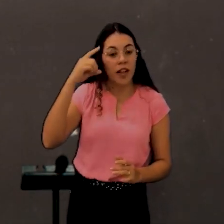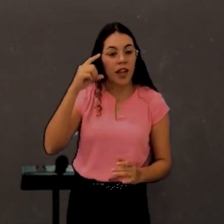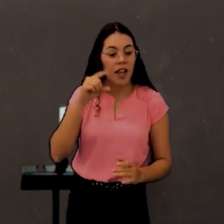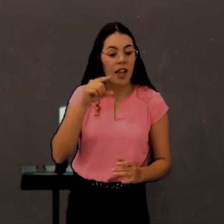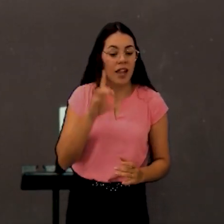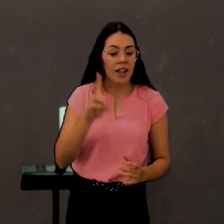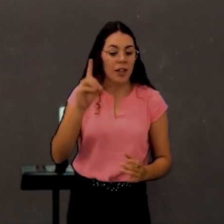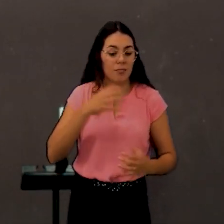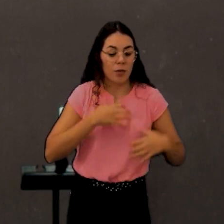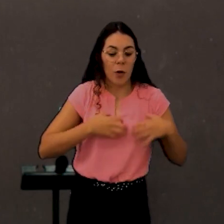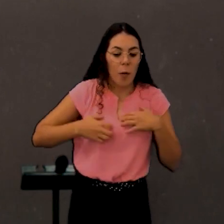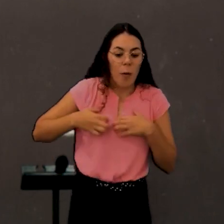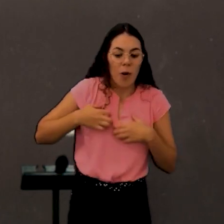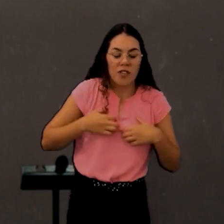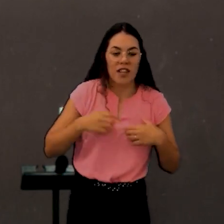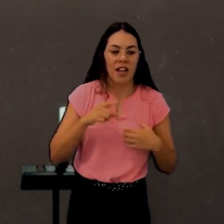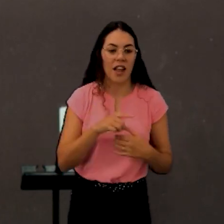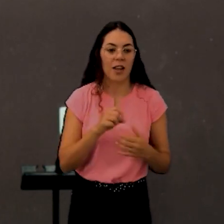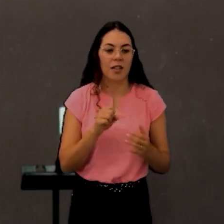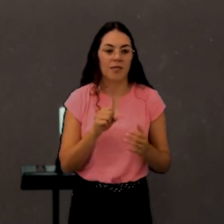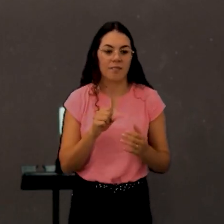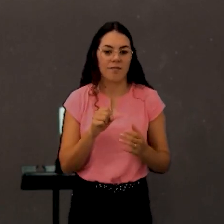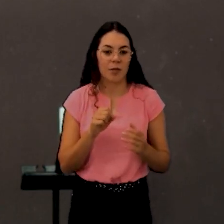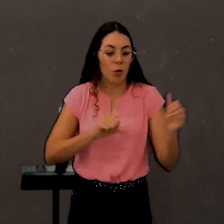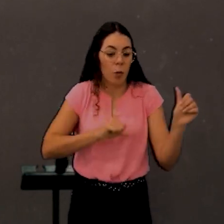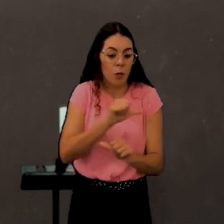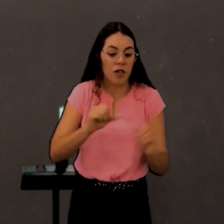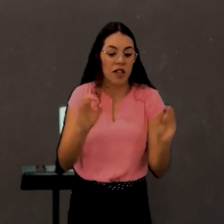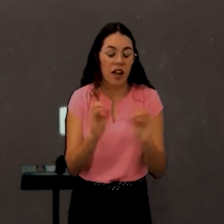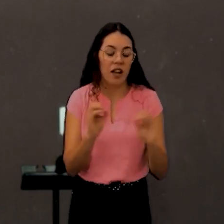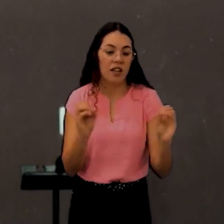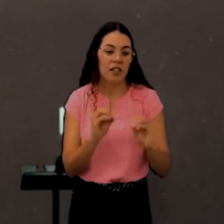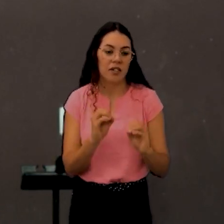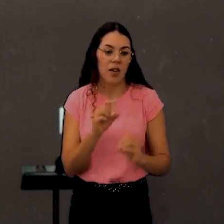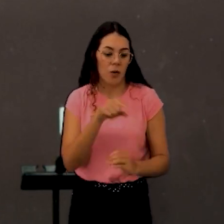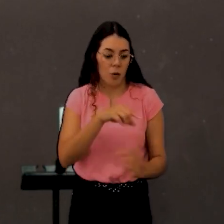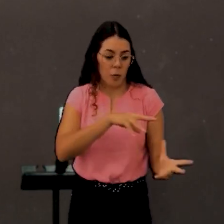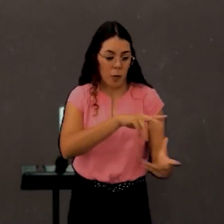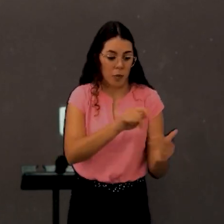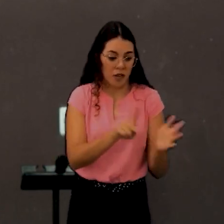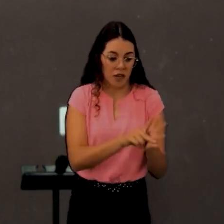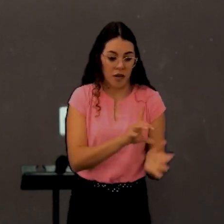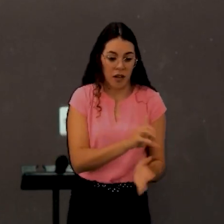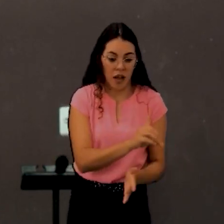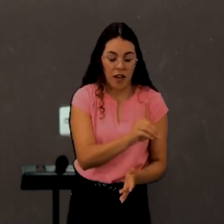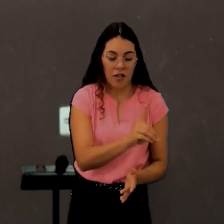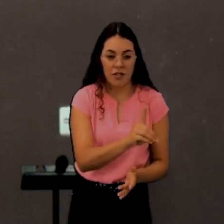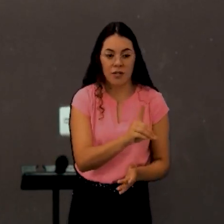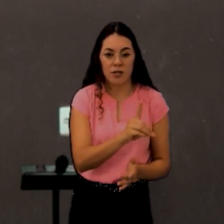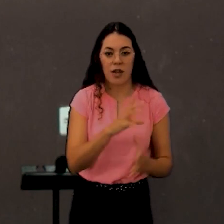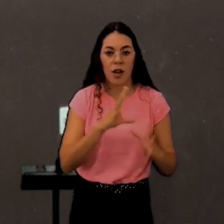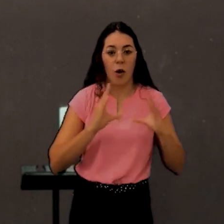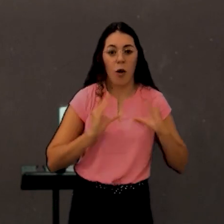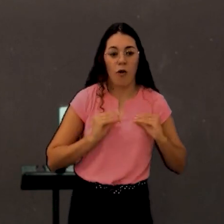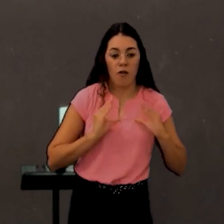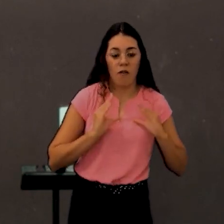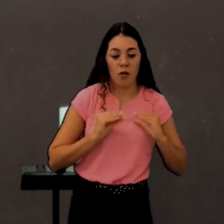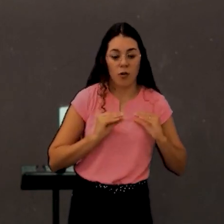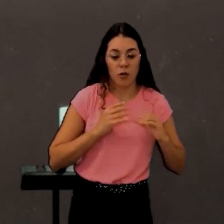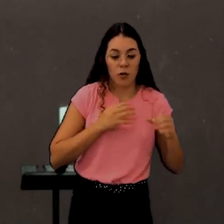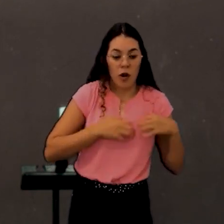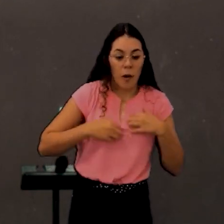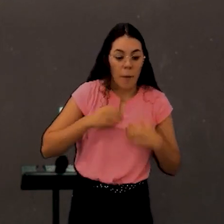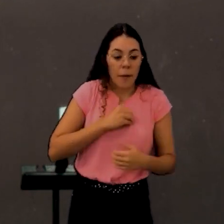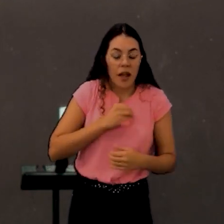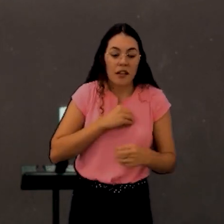eles. Esse Deus deles não pede que eles mudem. Esse Deus deles não tira eles da zona de conforto. Esse Deus deles não incomoda os